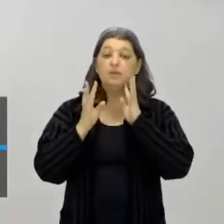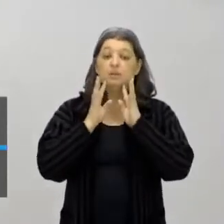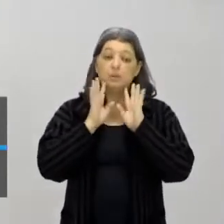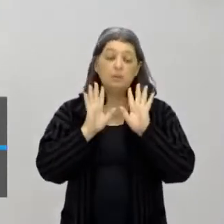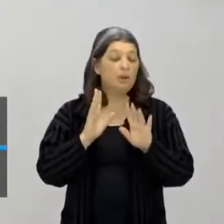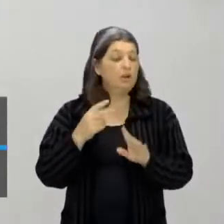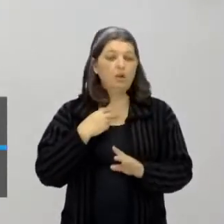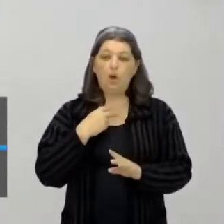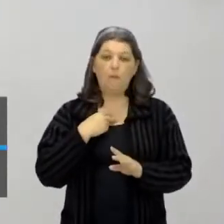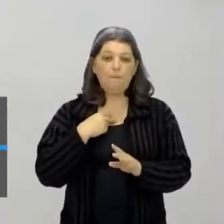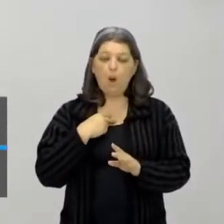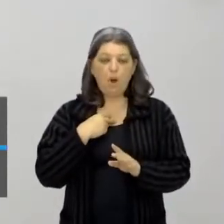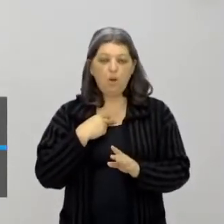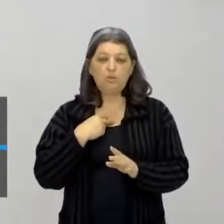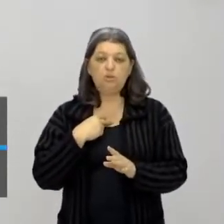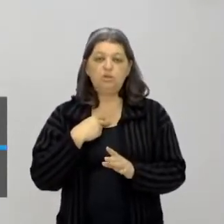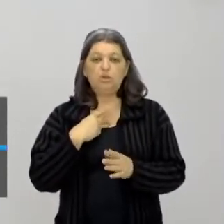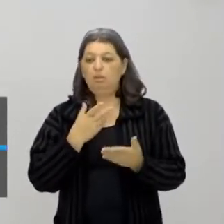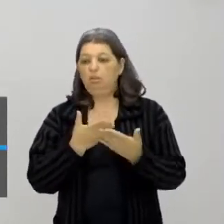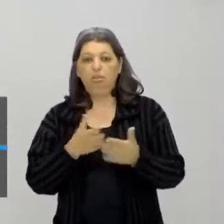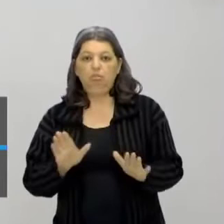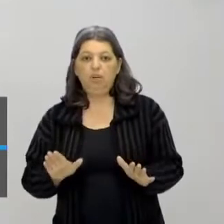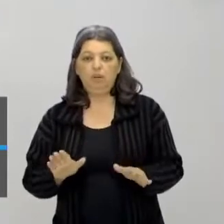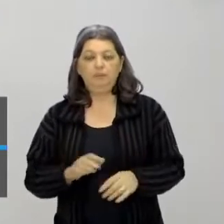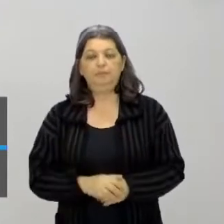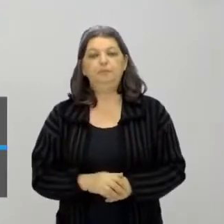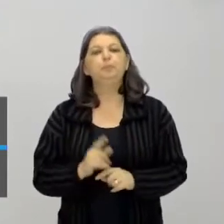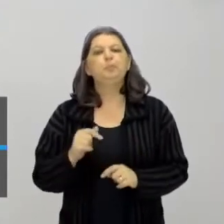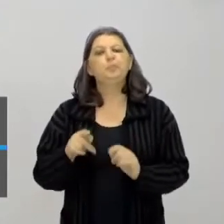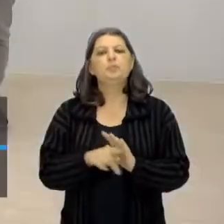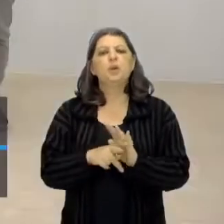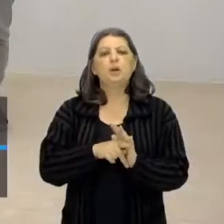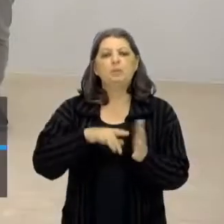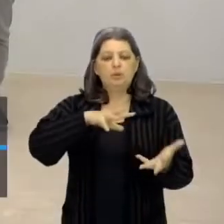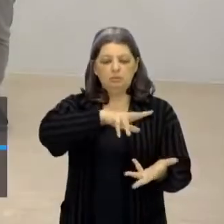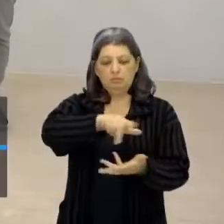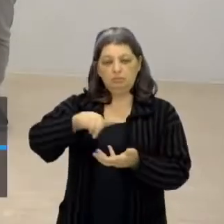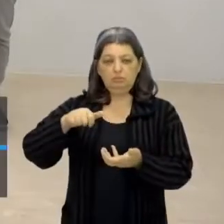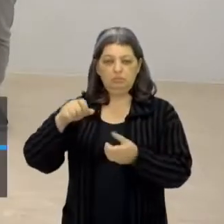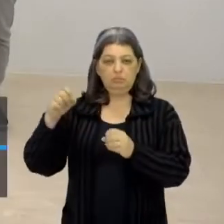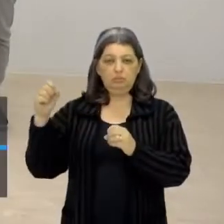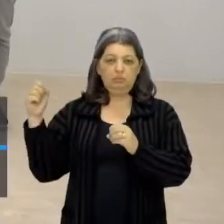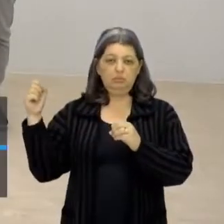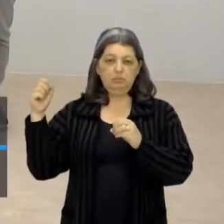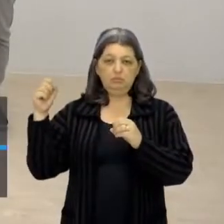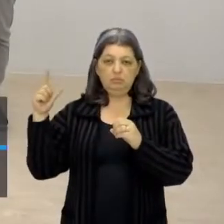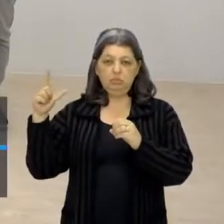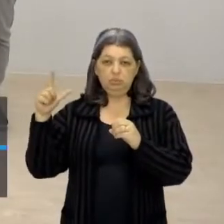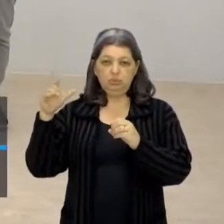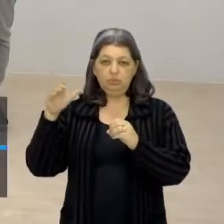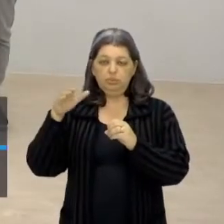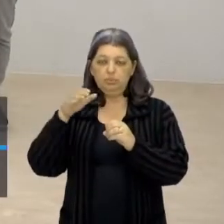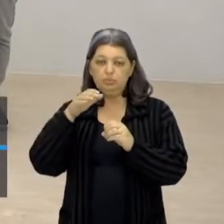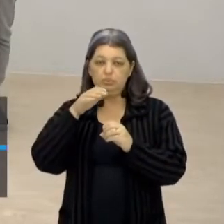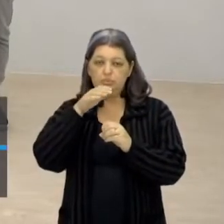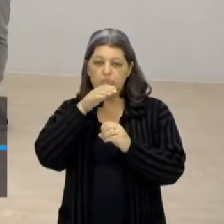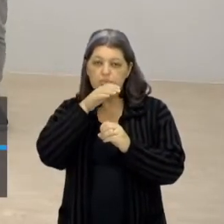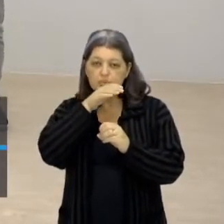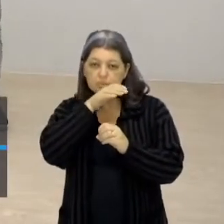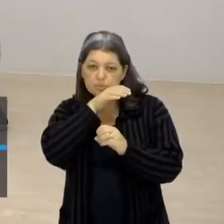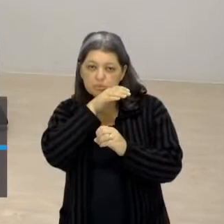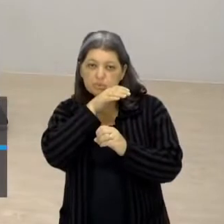perder. O aquecimento global, a gente chama justamente isso de esquentar de uma maneira ali